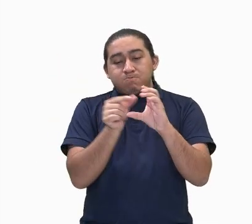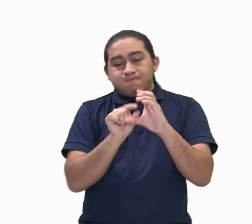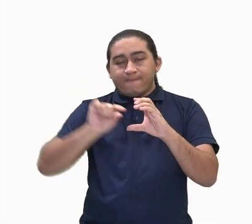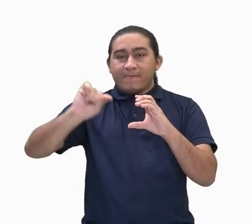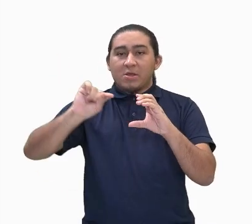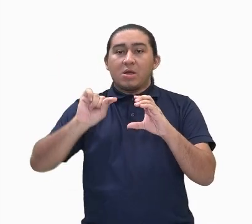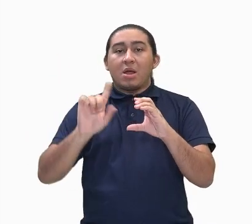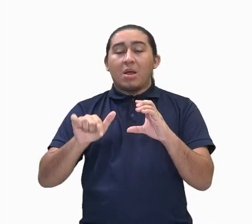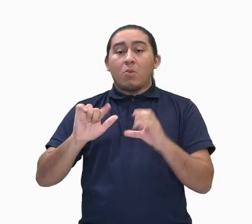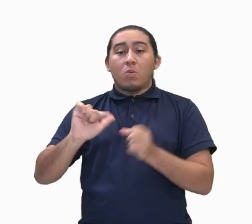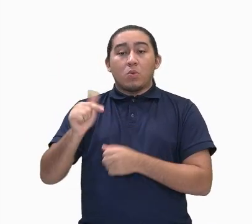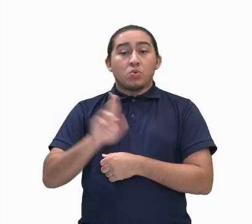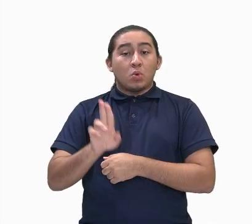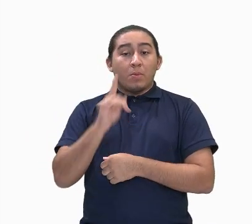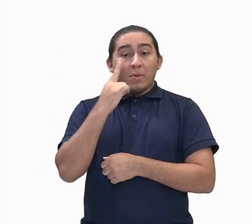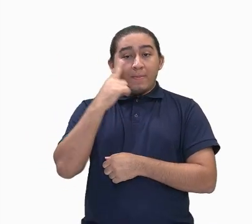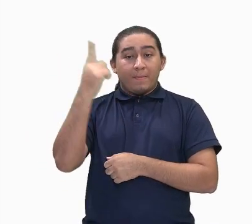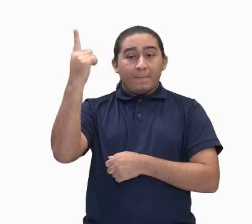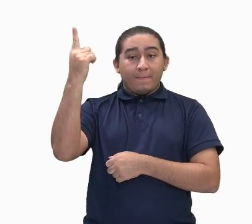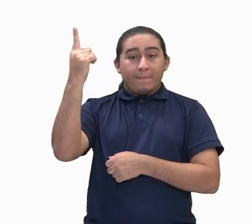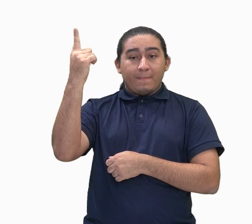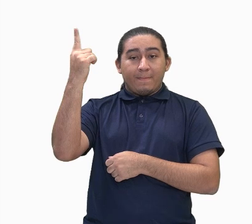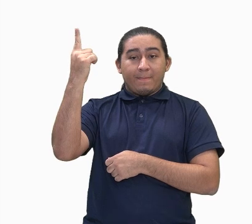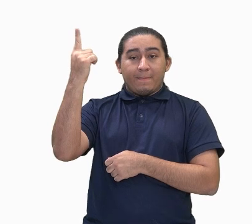endoplasmático liso, ele é chamado de retículo